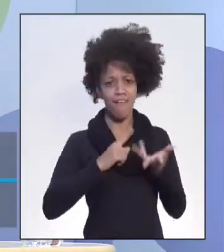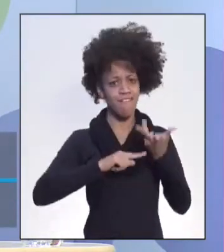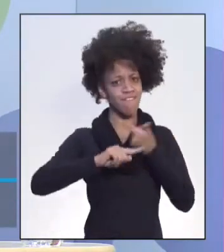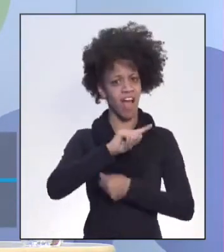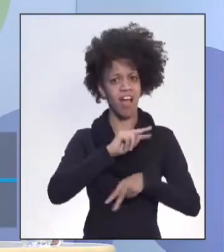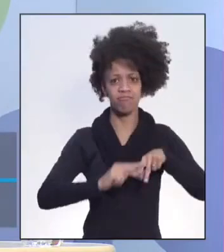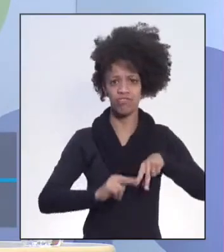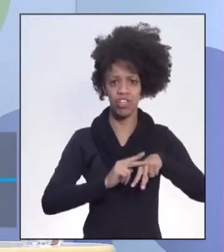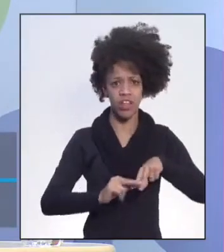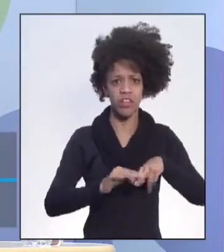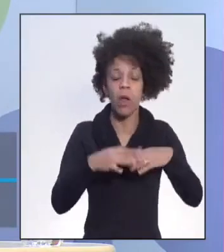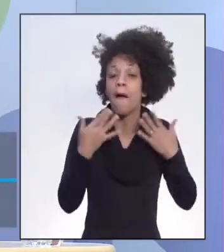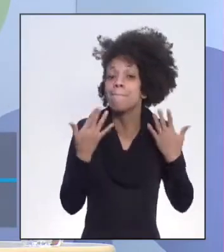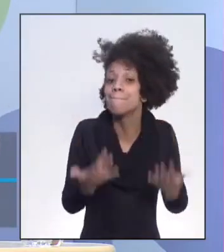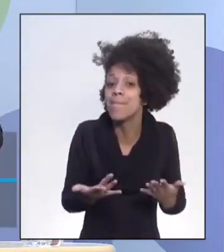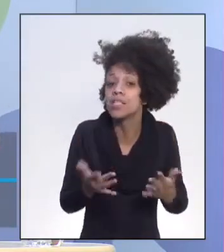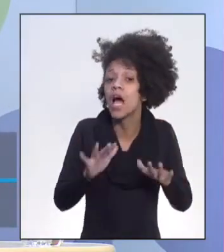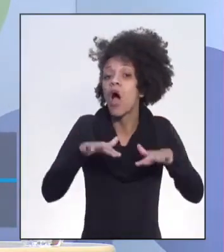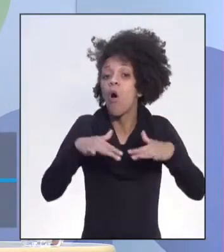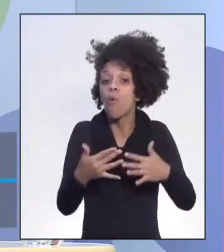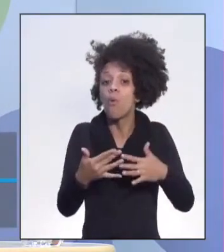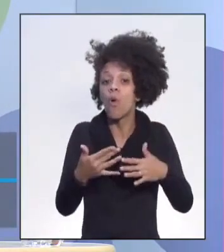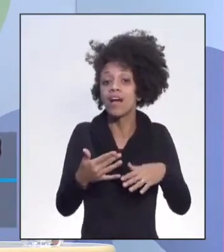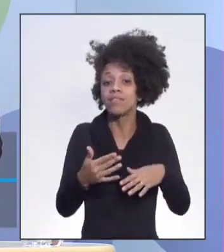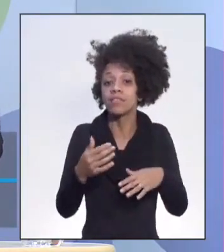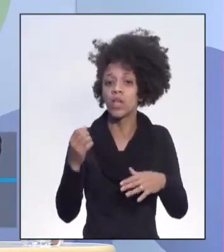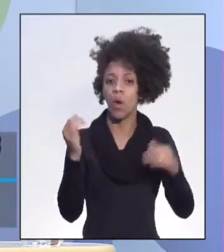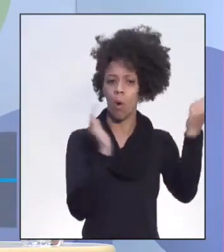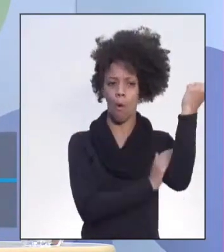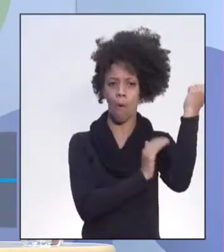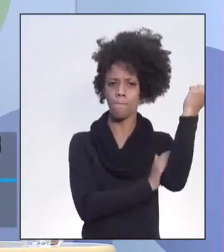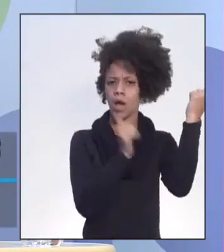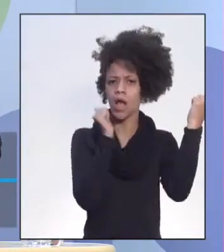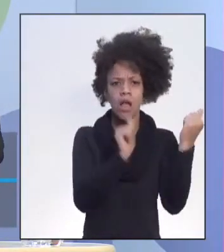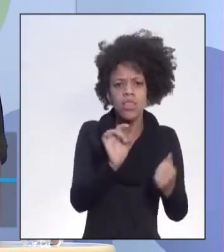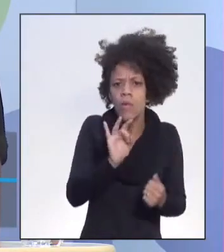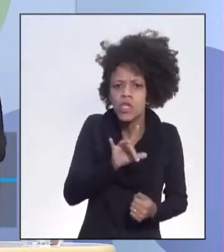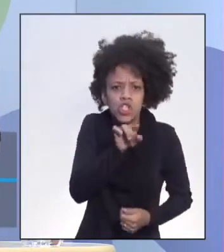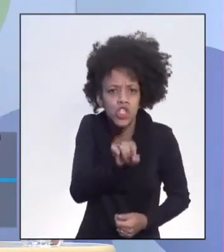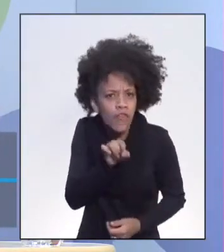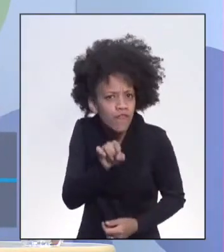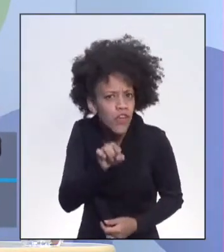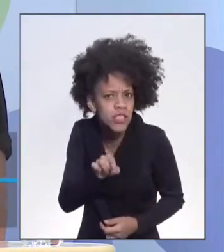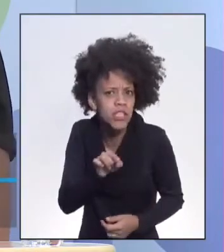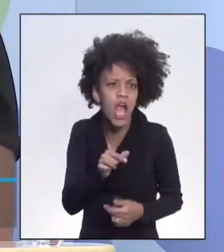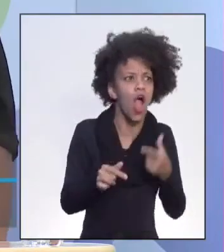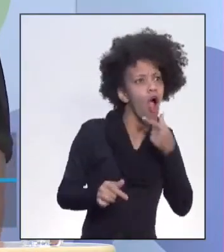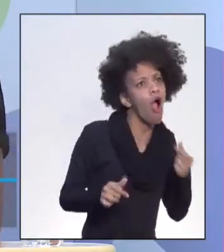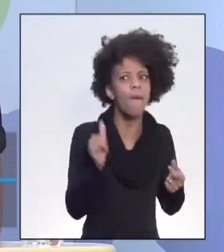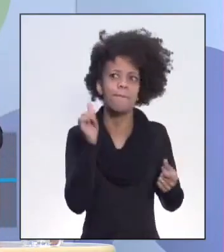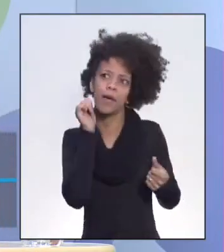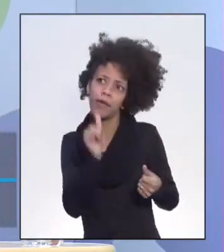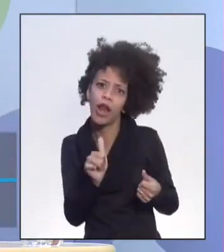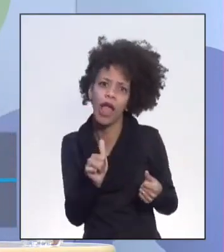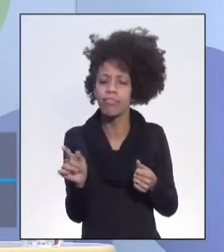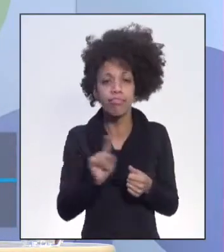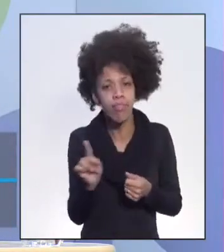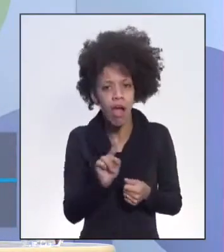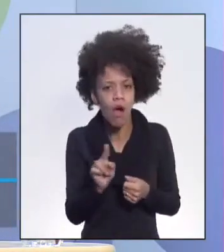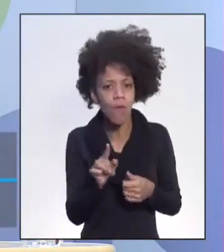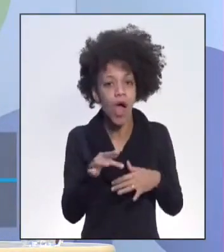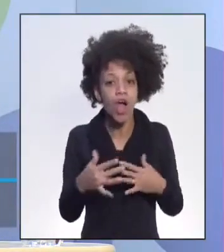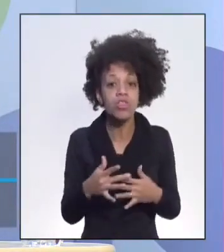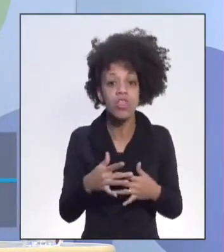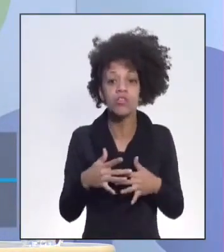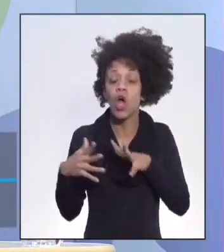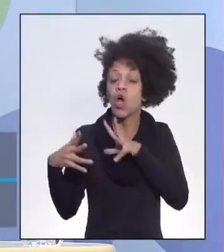A questão é que, quando a gente fala sobre movimento feminista, a gente não está falando sobre você exclusivamente, você, homem, fulano de tal. Porque a gente está